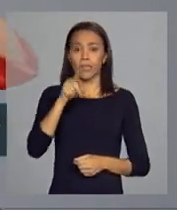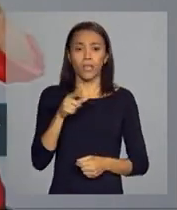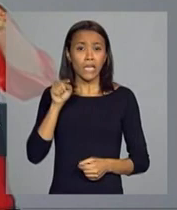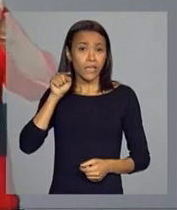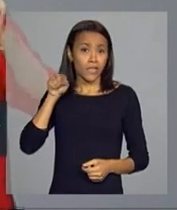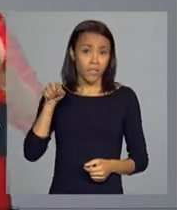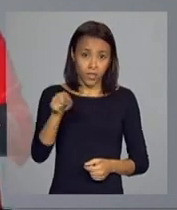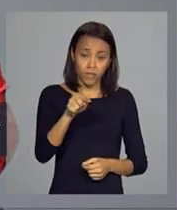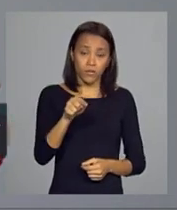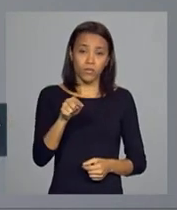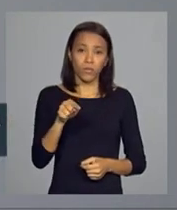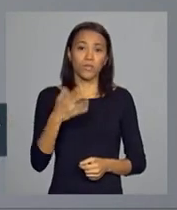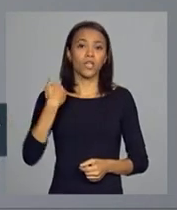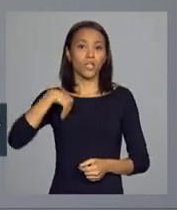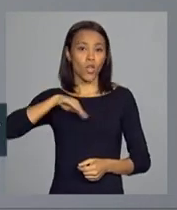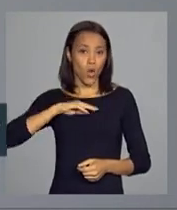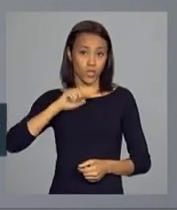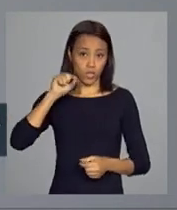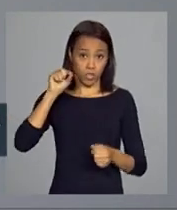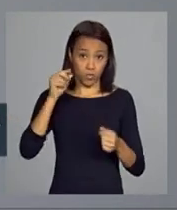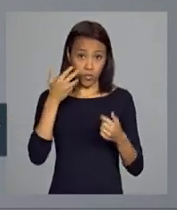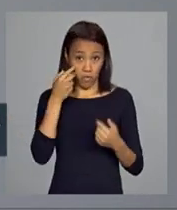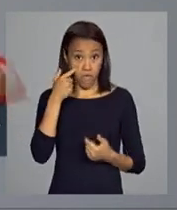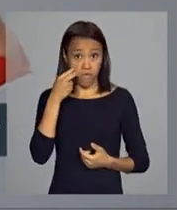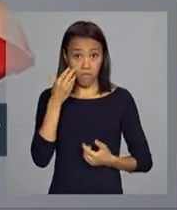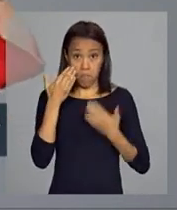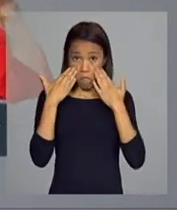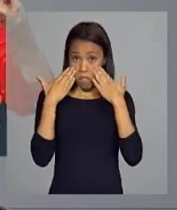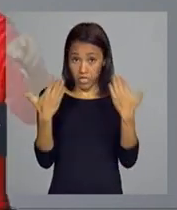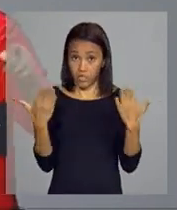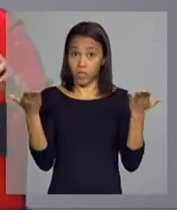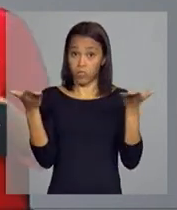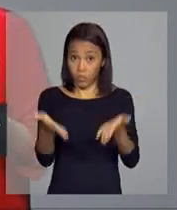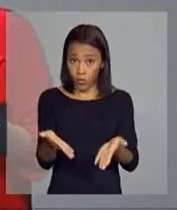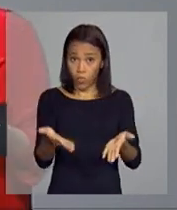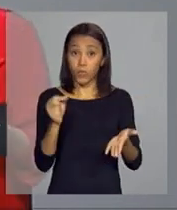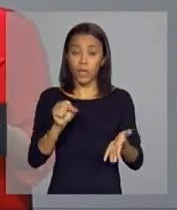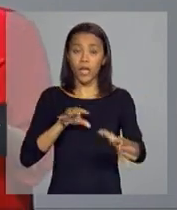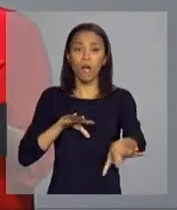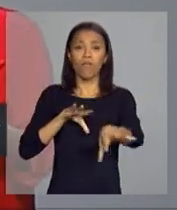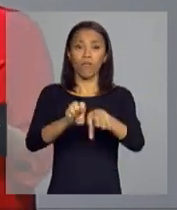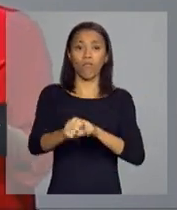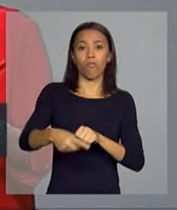Isto aqui que nós estamos presenciando hoje, que é a formação